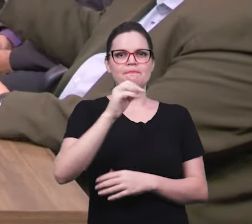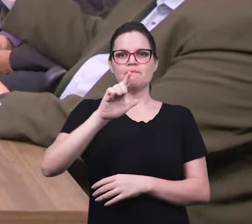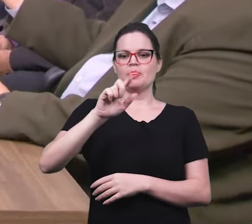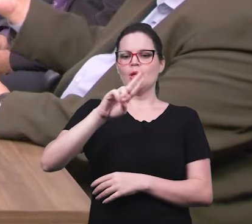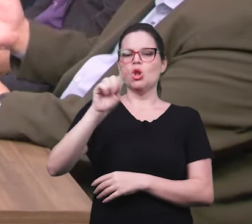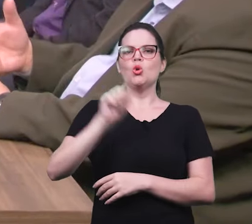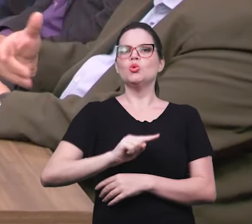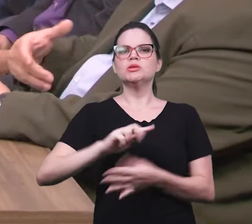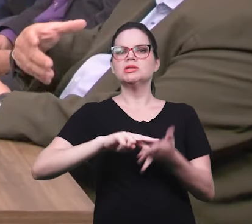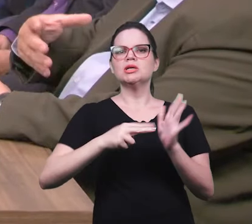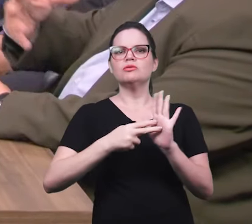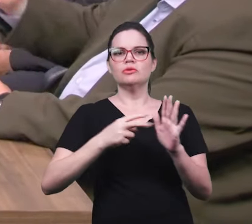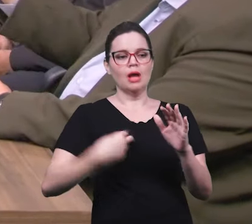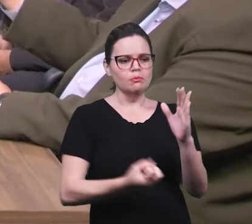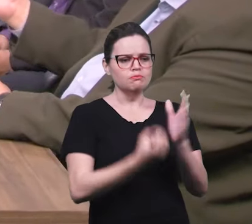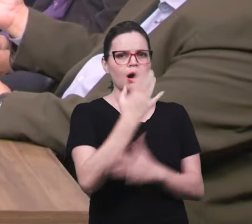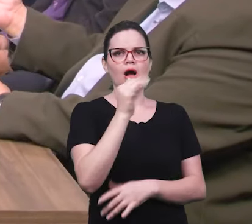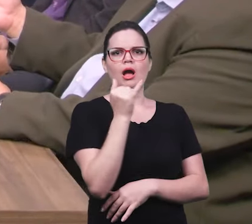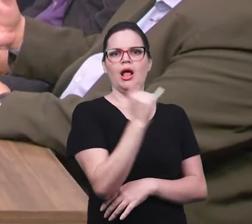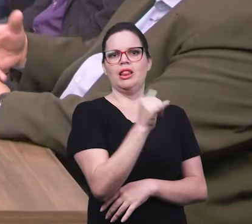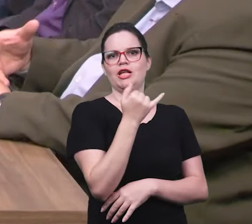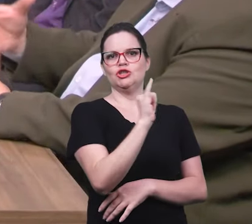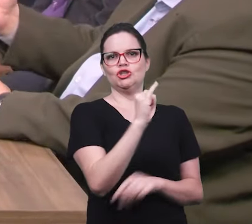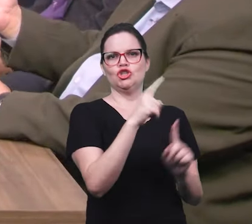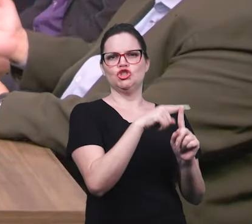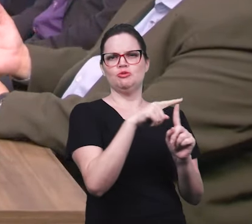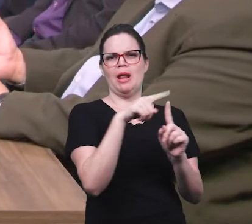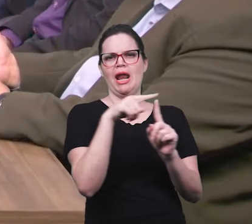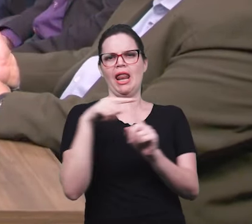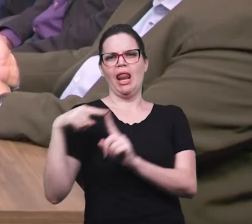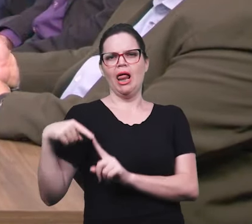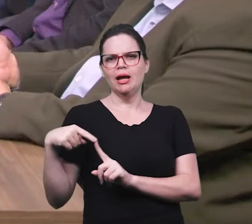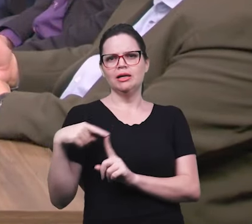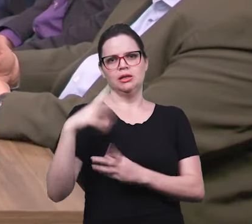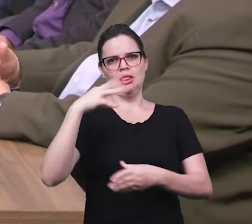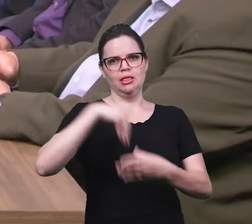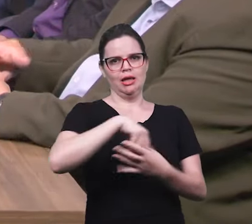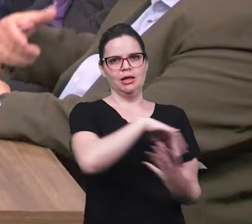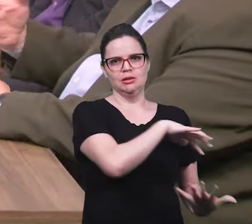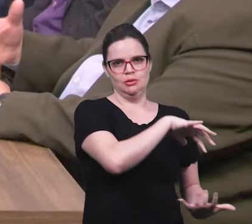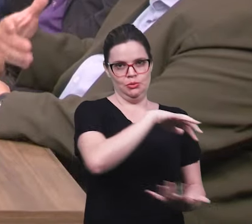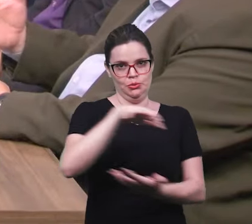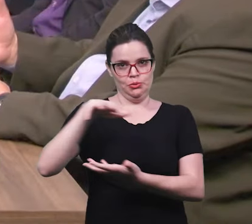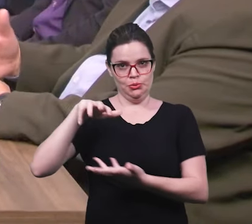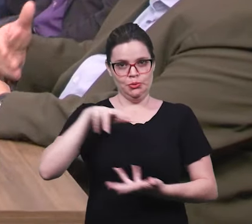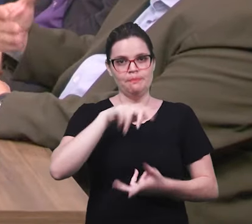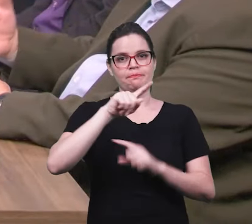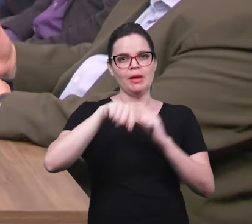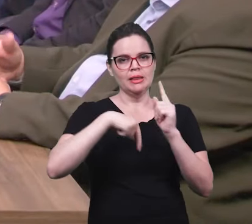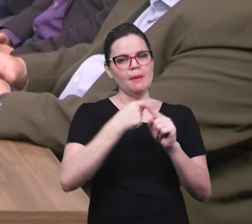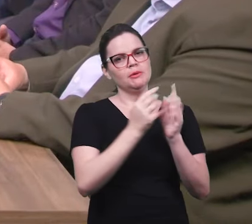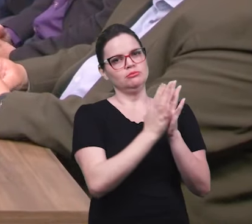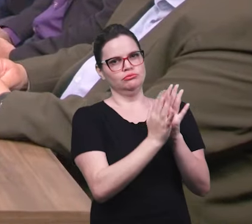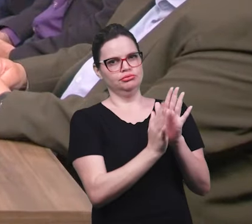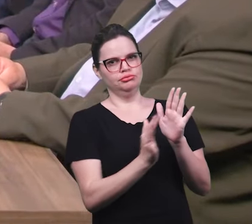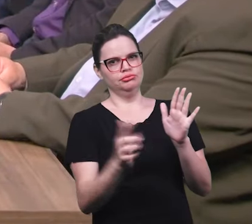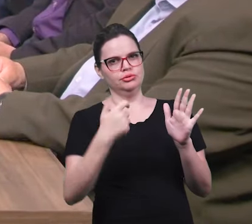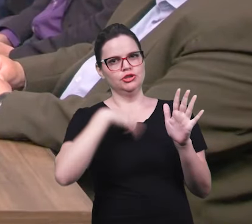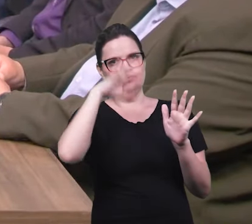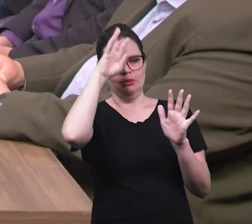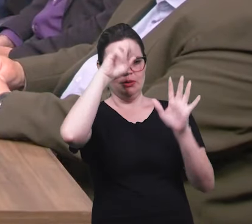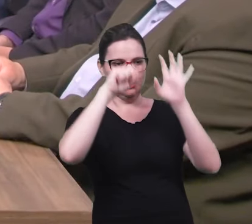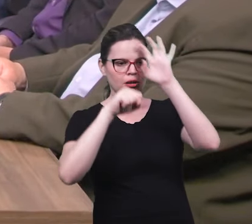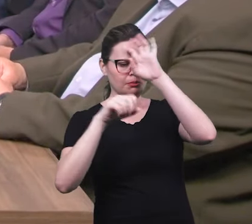haja energia, né? E toda essa forma de energia já está presente no nosso universo. E ao longo do tempo, nós vamos aprendendo